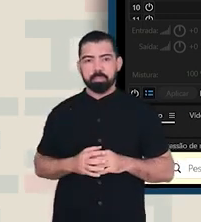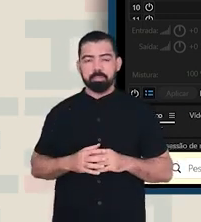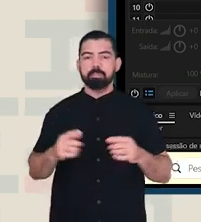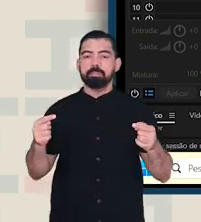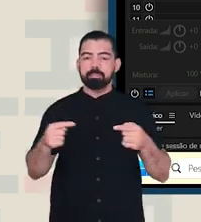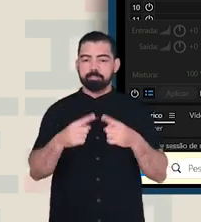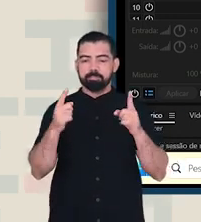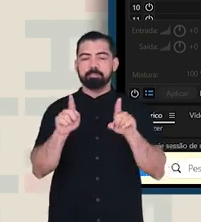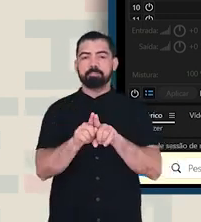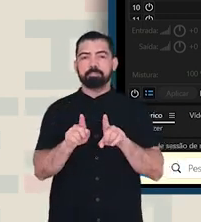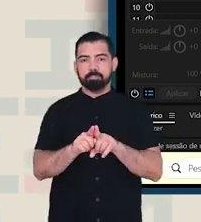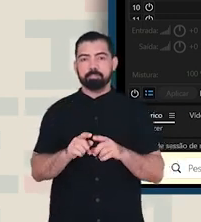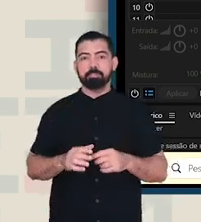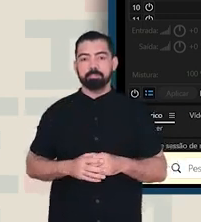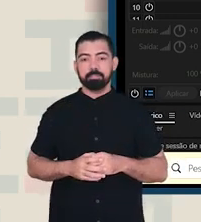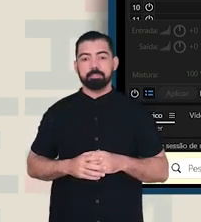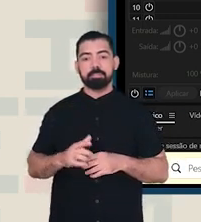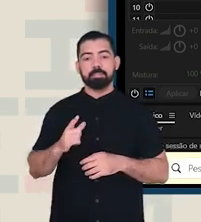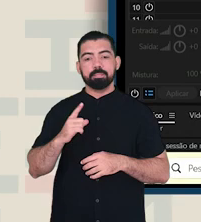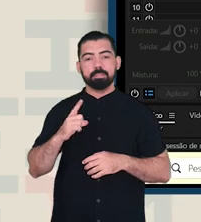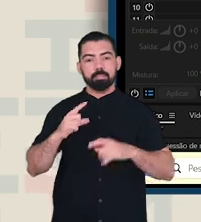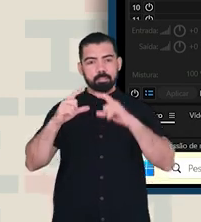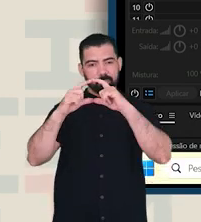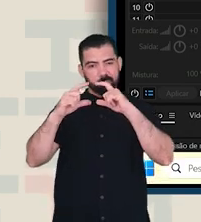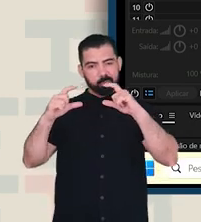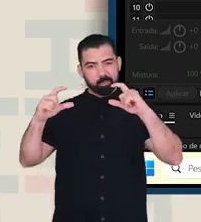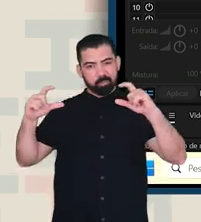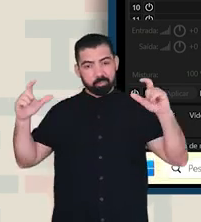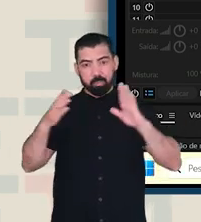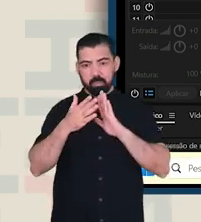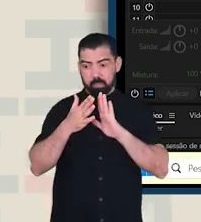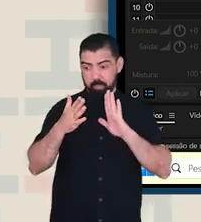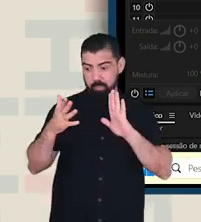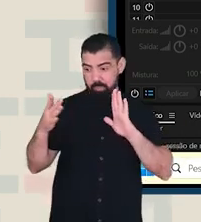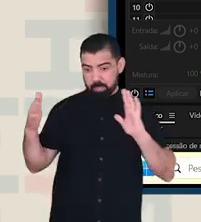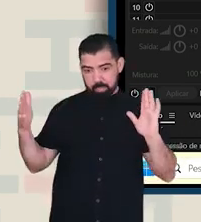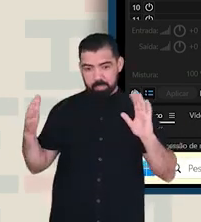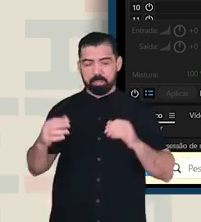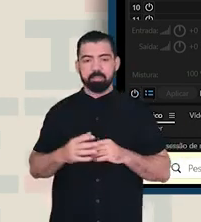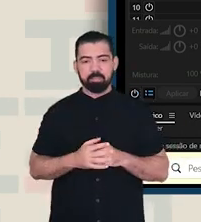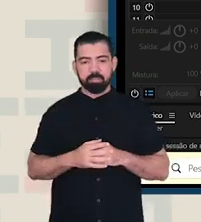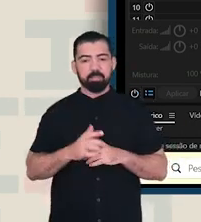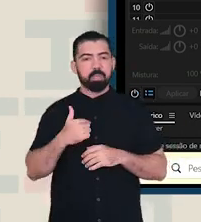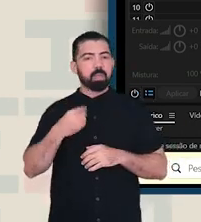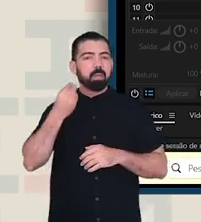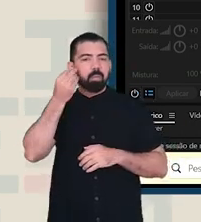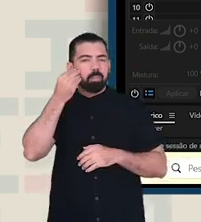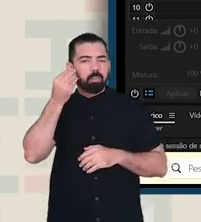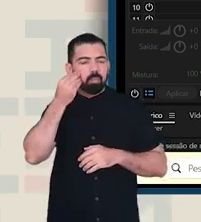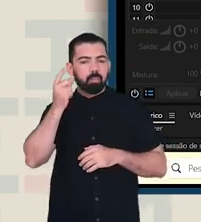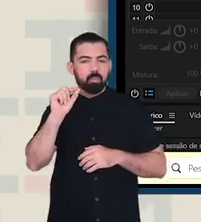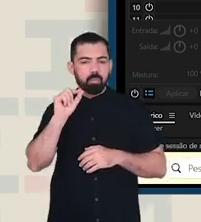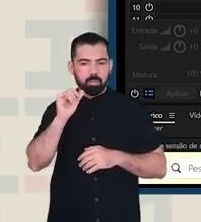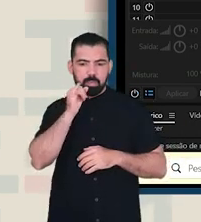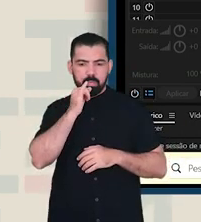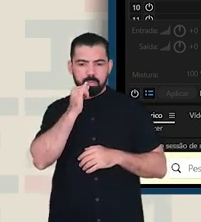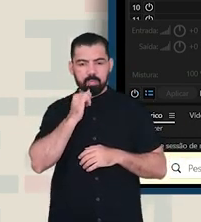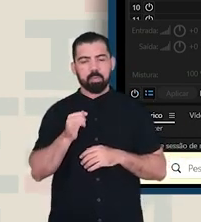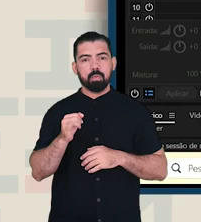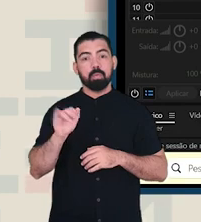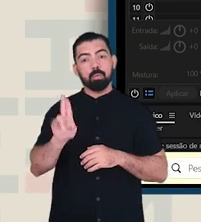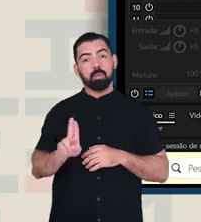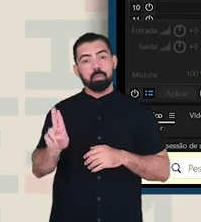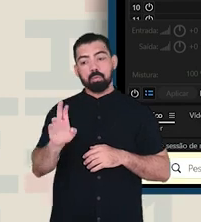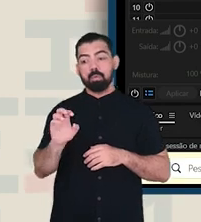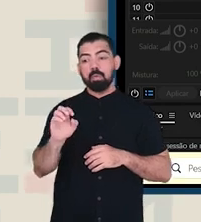também, a faixa é bem mais longa, então eu estou experimentando bastante com o